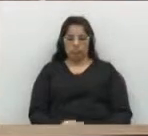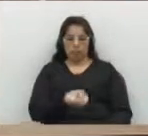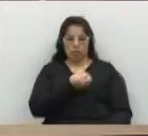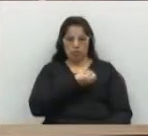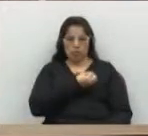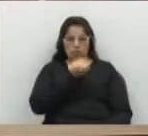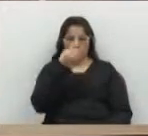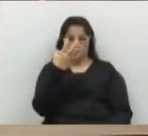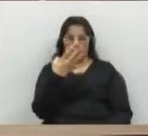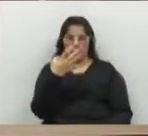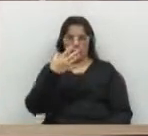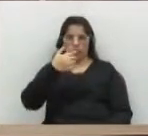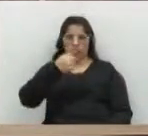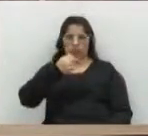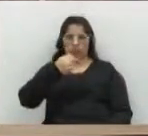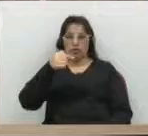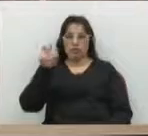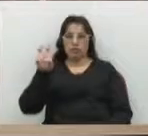Requerimento número